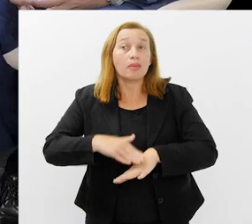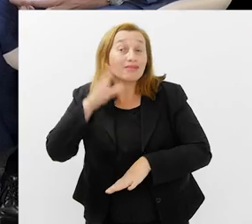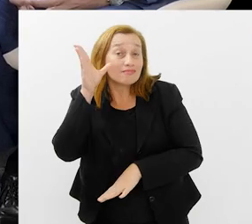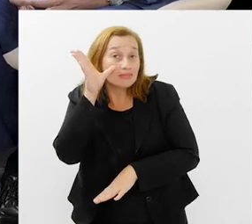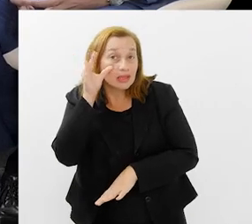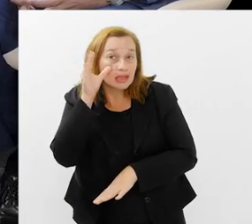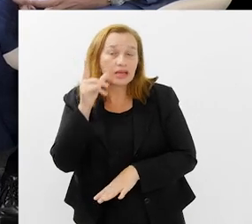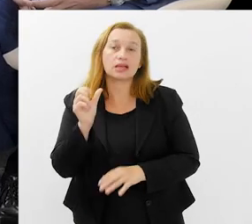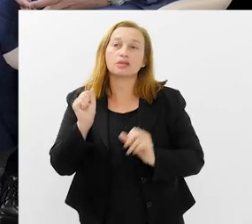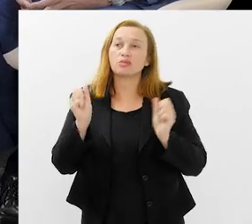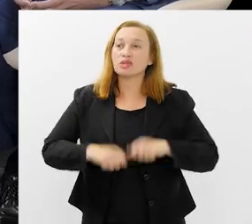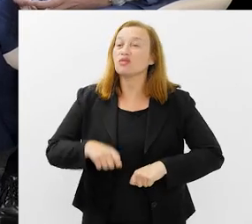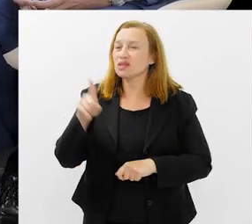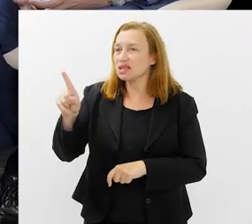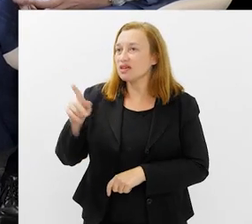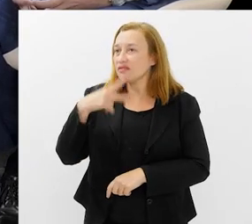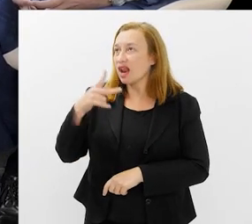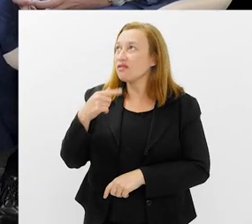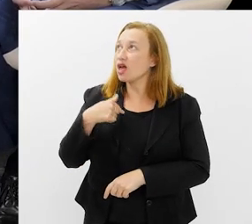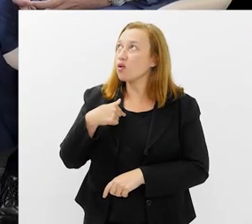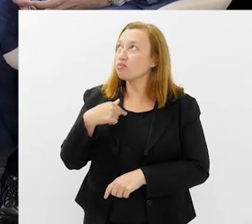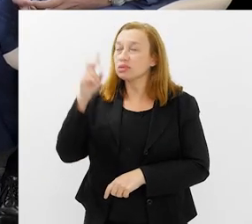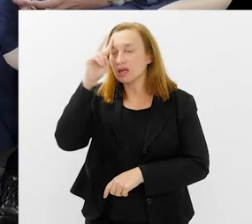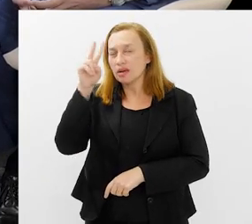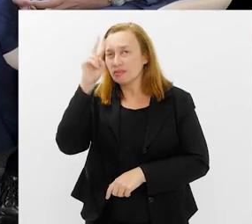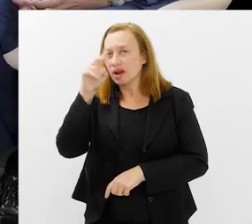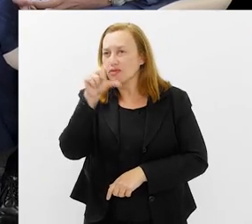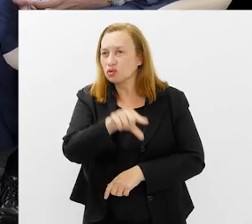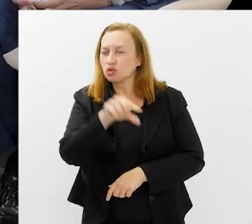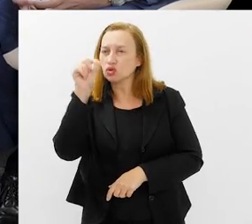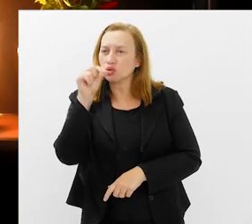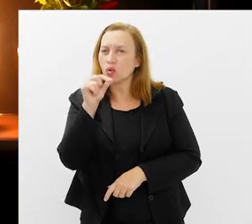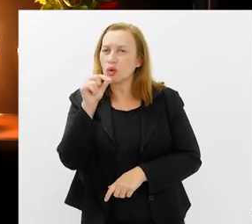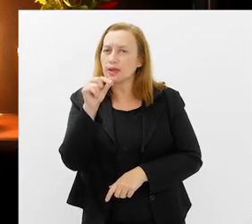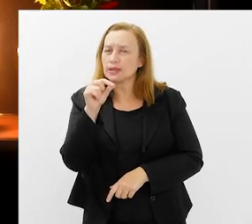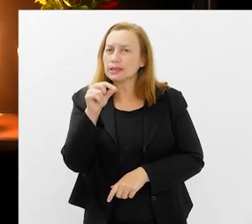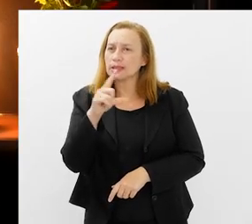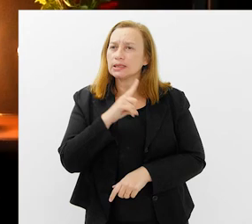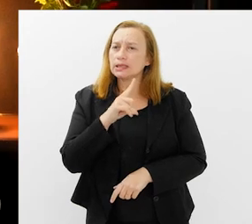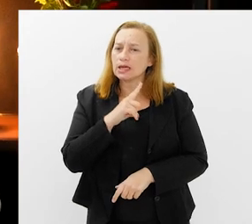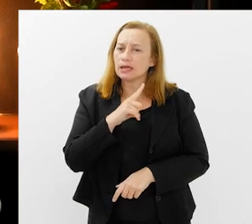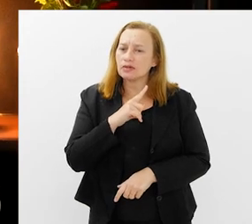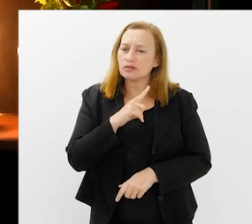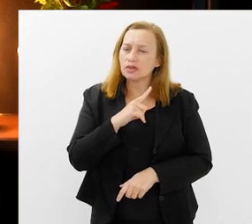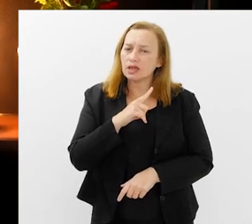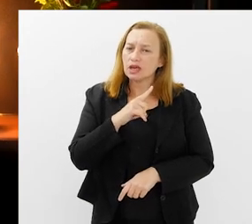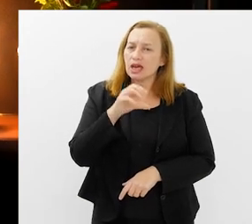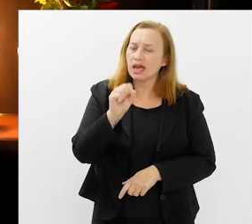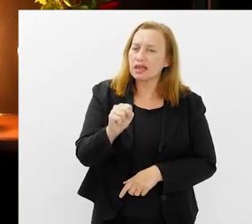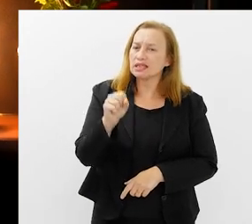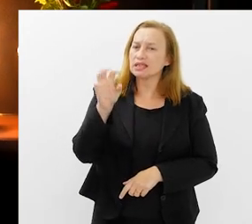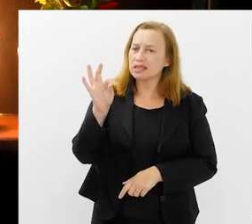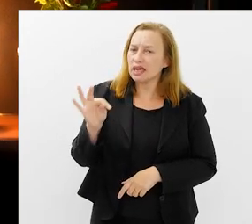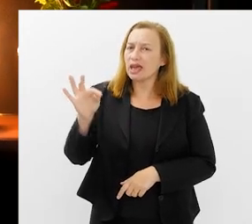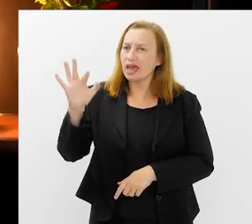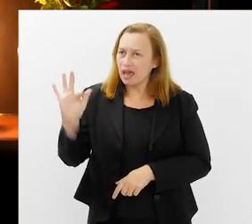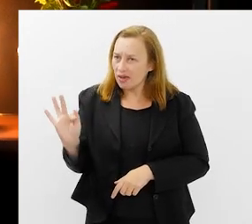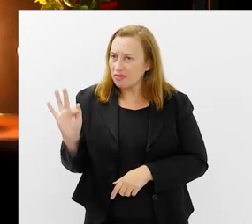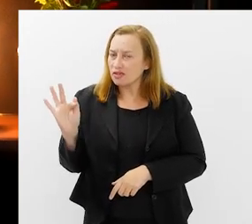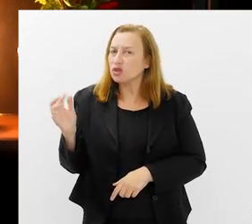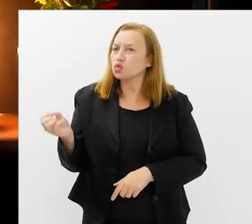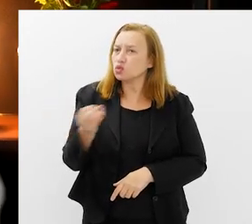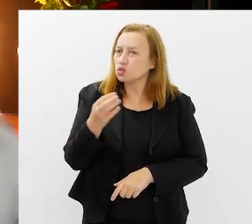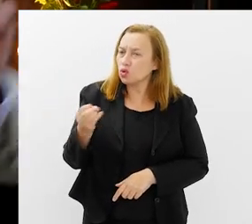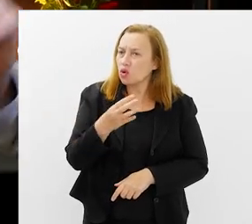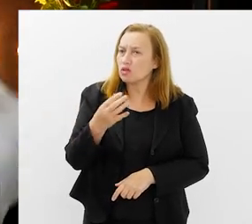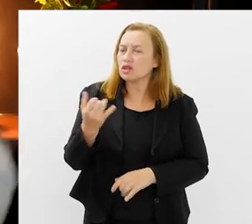possível. Enquanto você falava, eu lembrava de uma decisão paradigmática que envolveu recente da STF